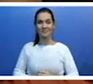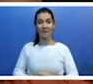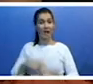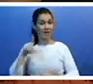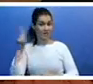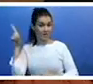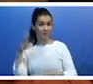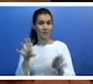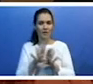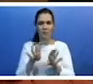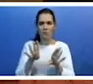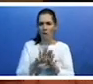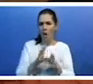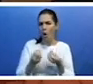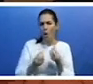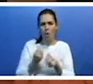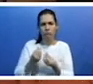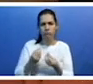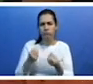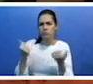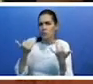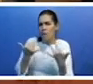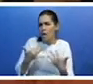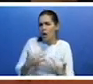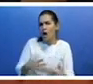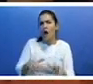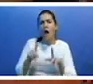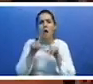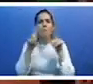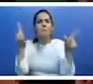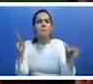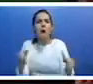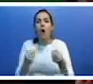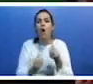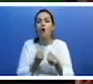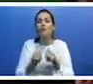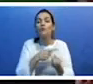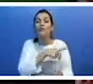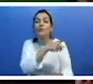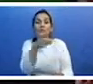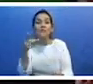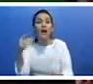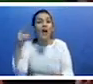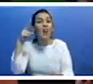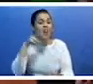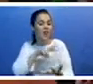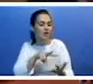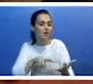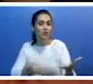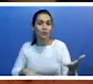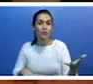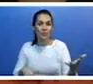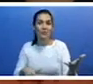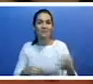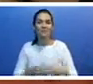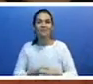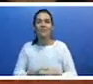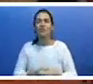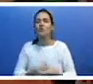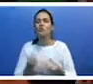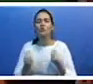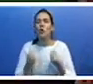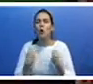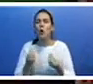Aqui também é mais uma mensagem, né? Uma imagem mostrando para vocês a leitura de imagem, o quanto